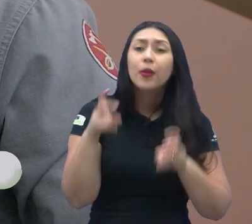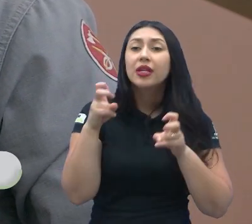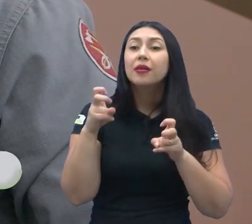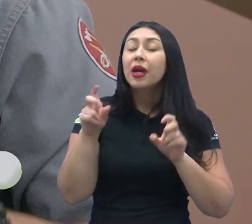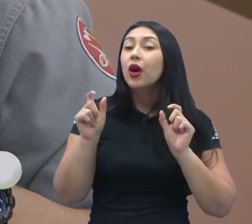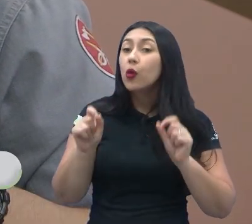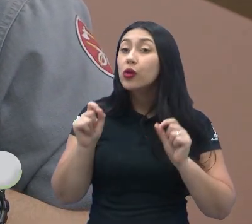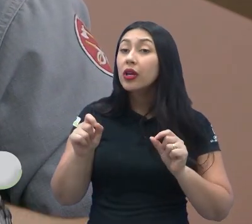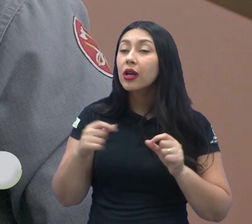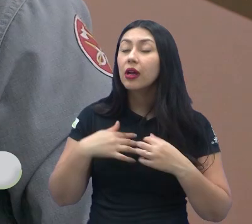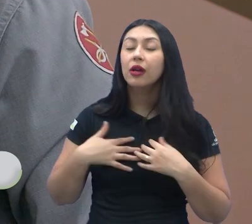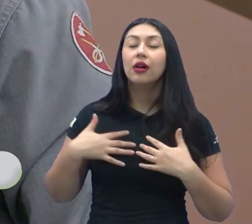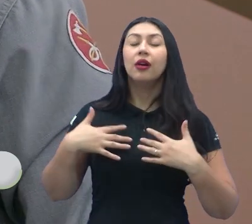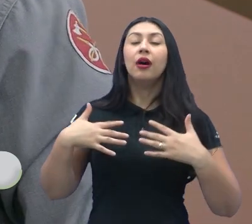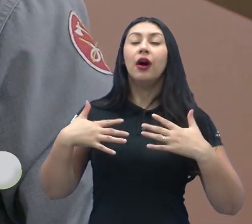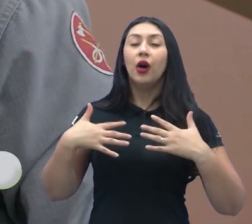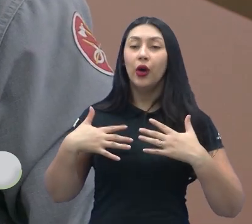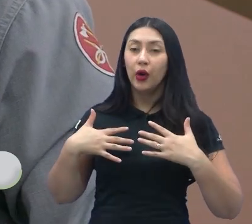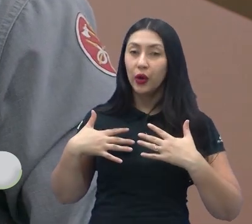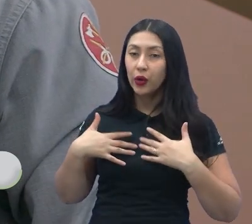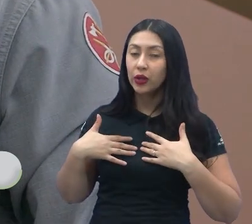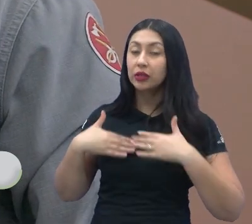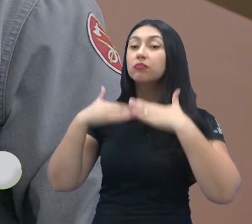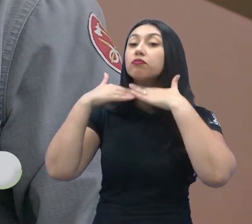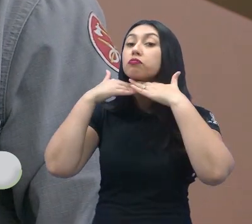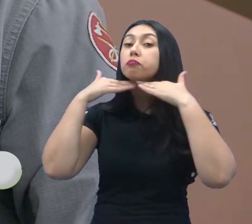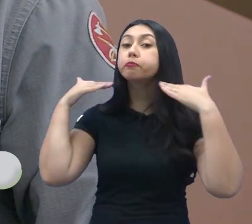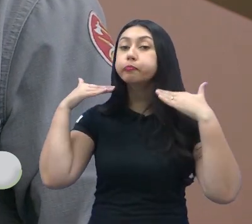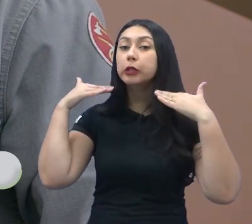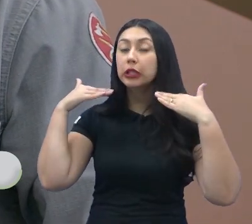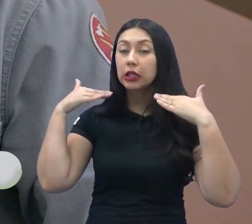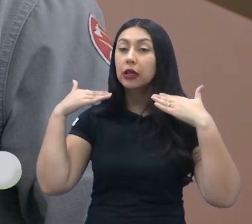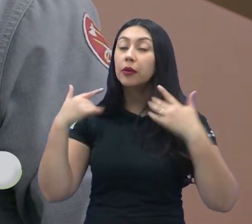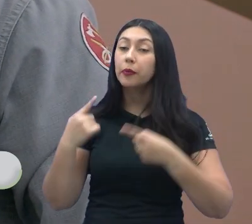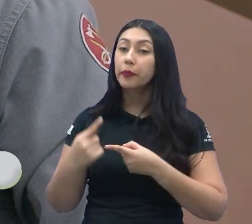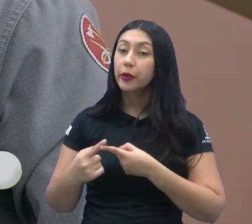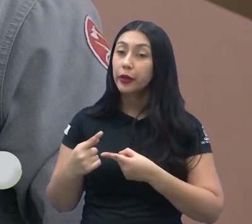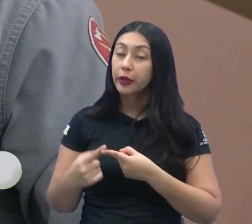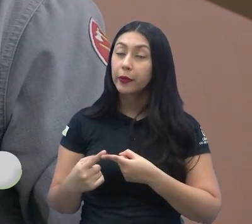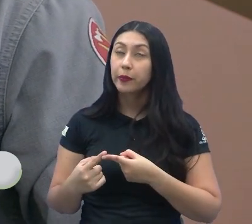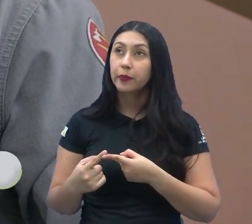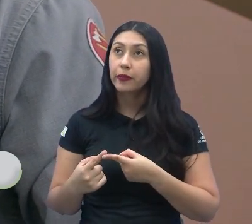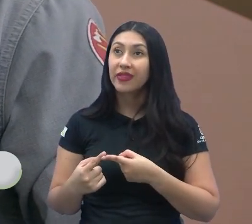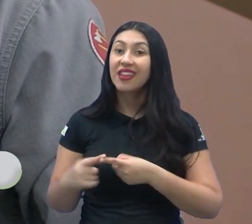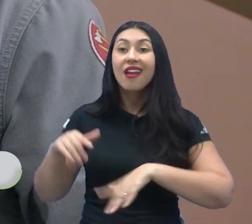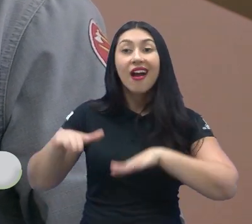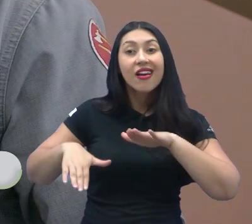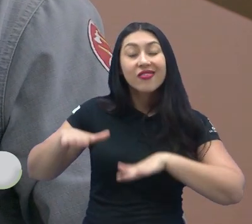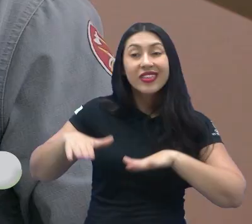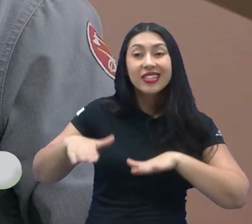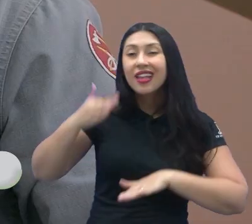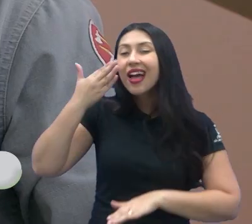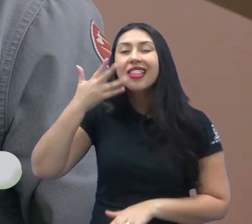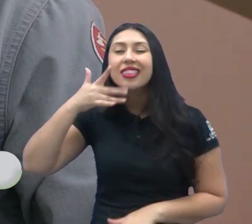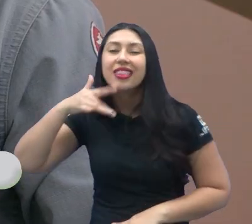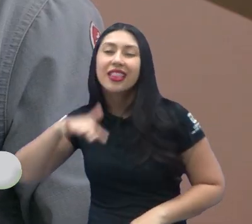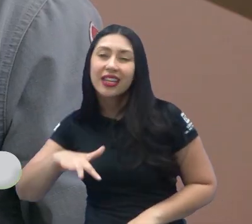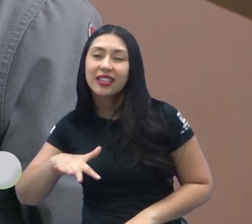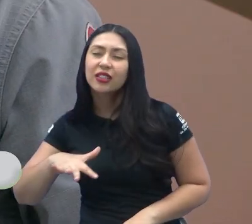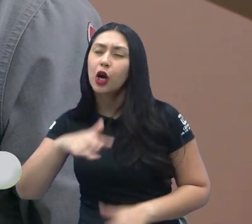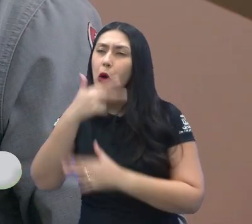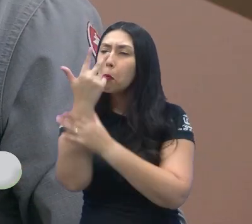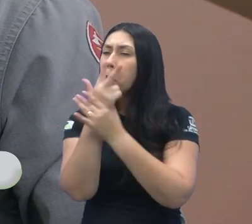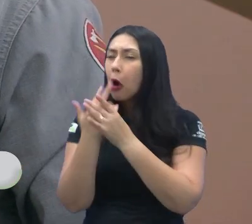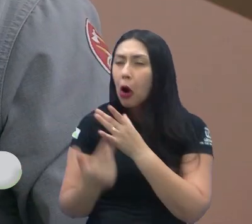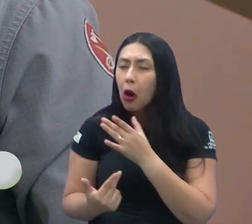está respirando, está com as vias aéreas fora da água. Porque, como eu disse, pode acontecer da criança estar ali se afogando com